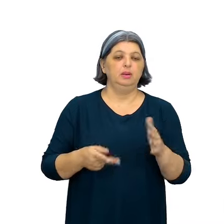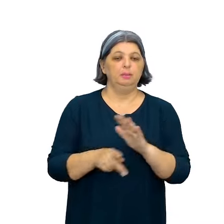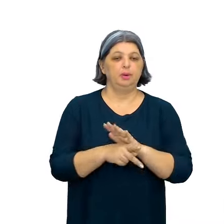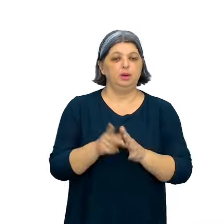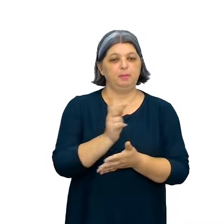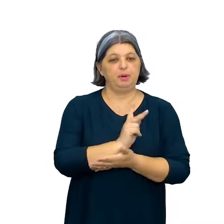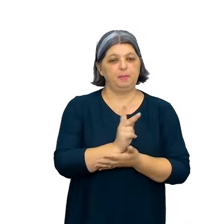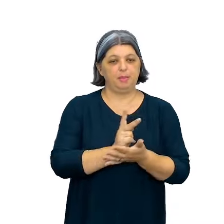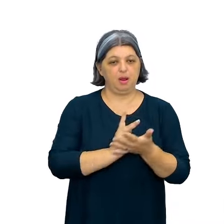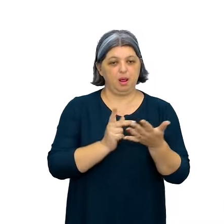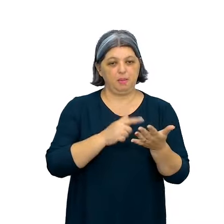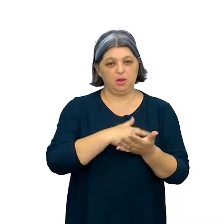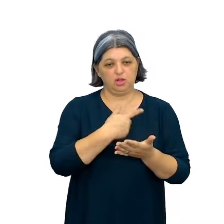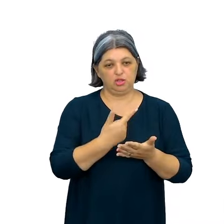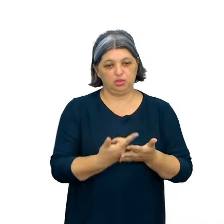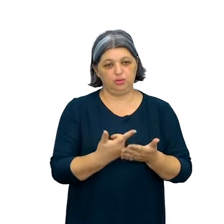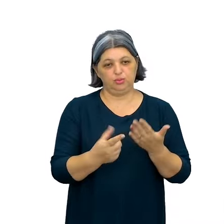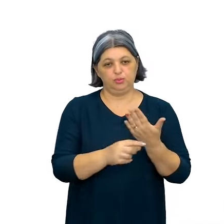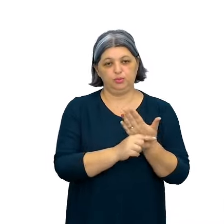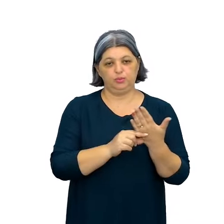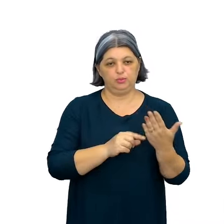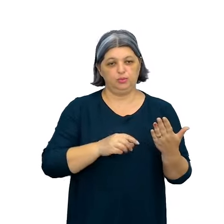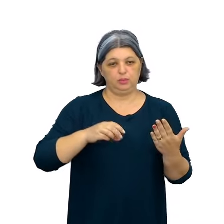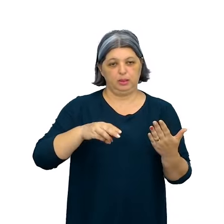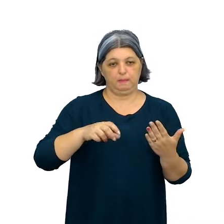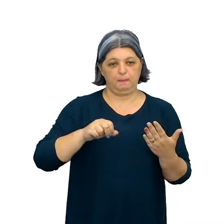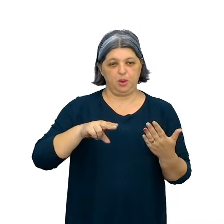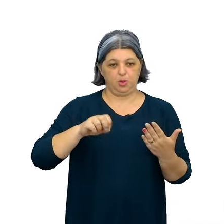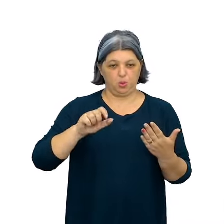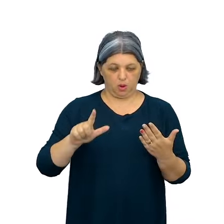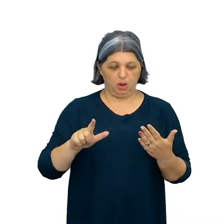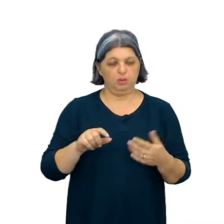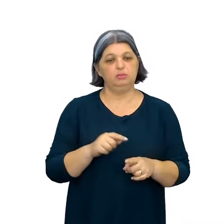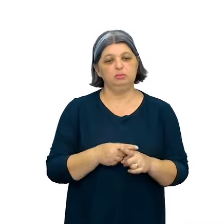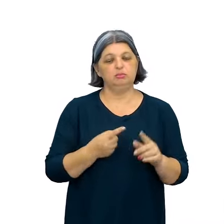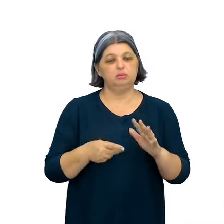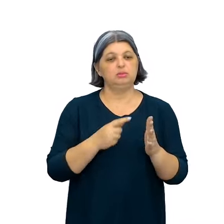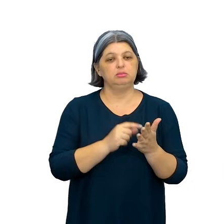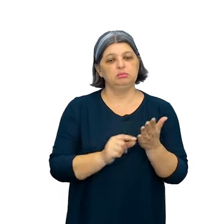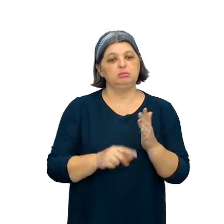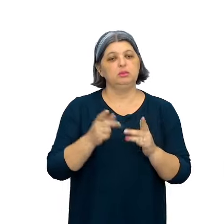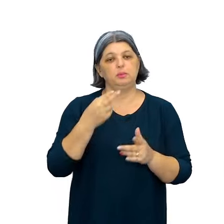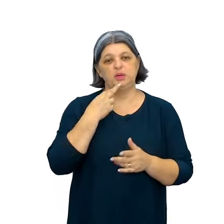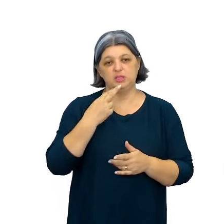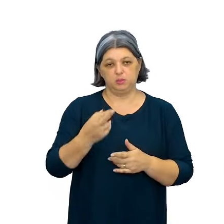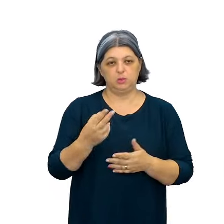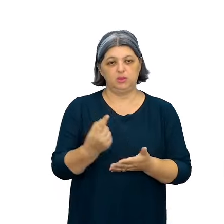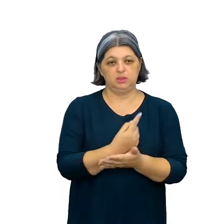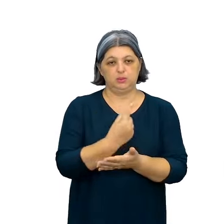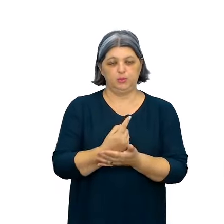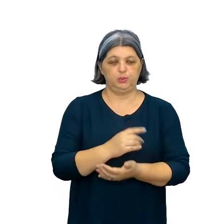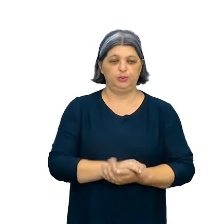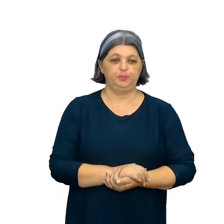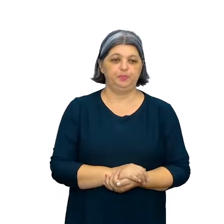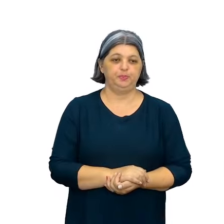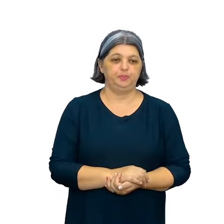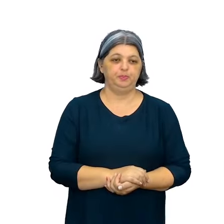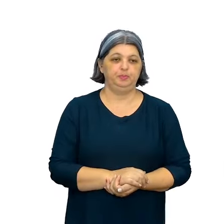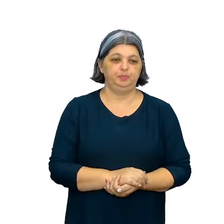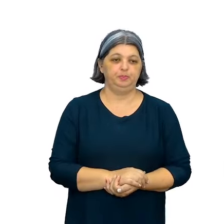de jornal, do escritor Manuel Bandeira. Após a leitura e discussão acerca do texto citado, responda as questões a seguir. Então,